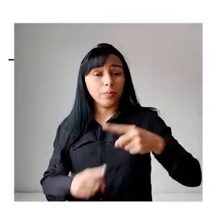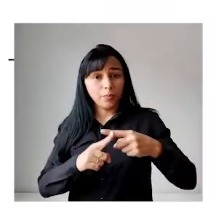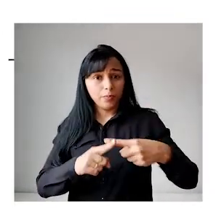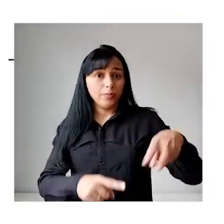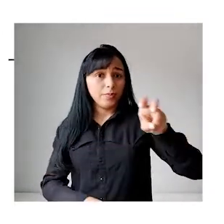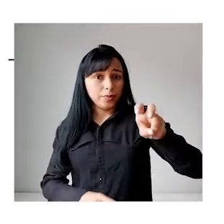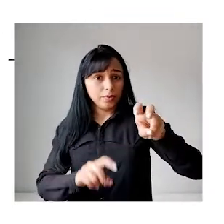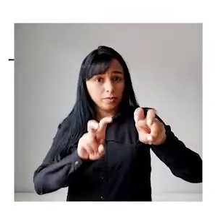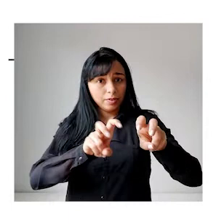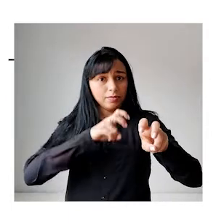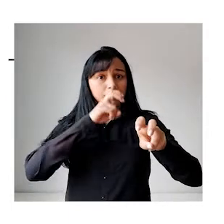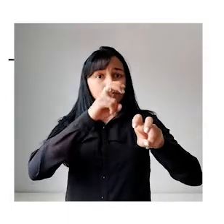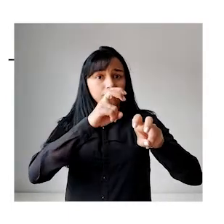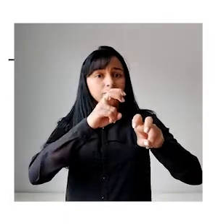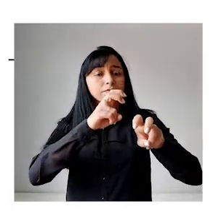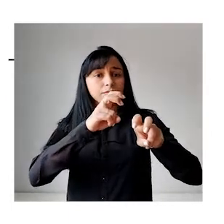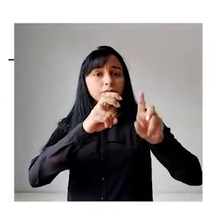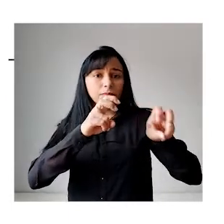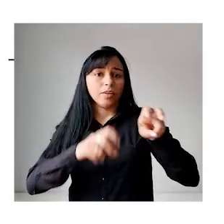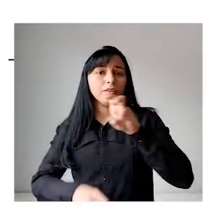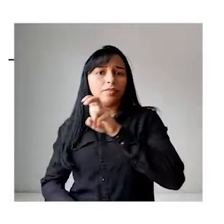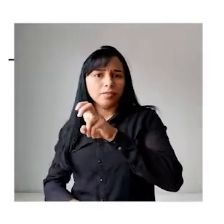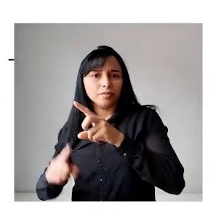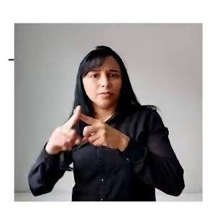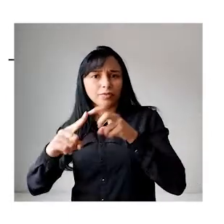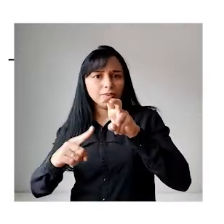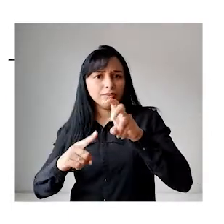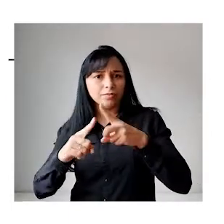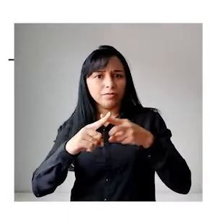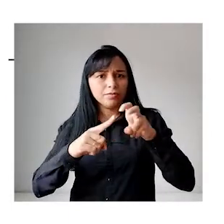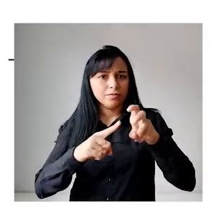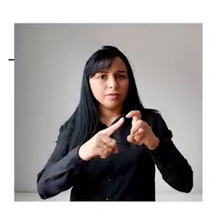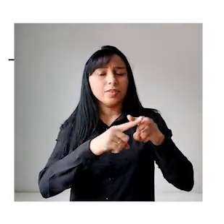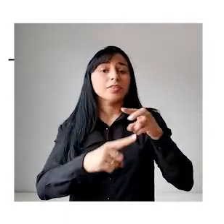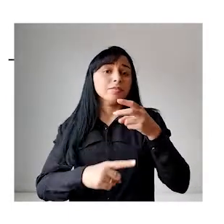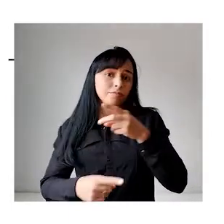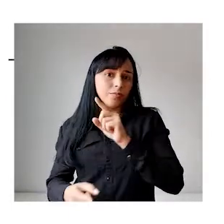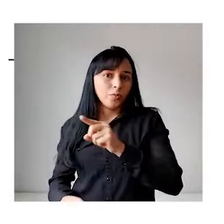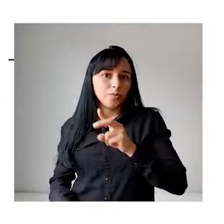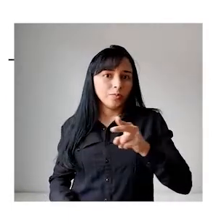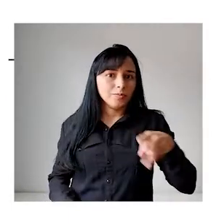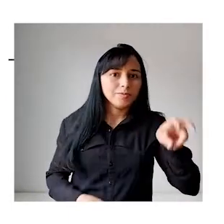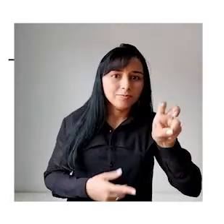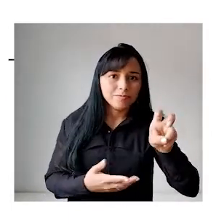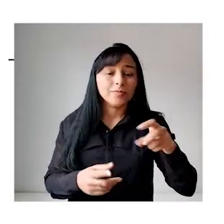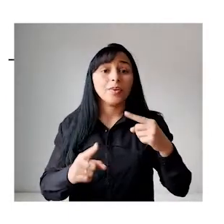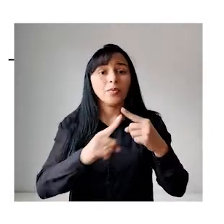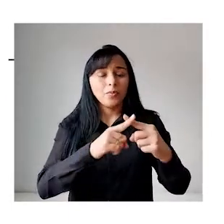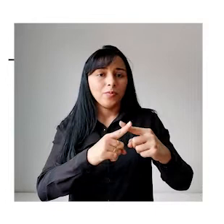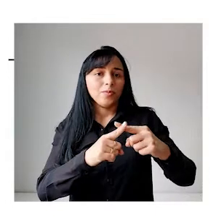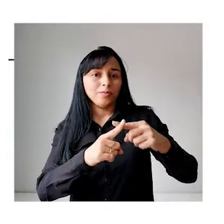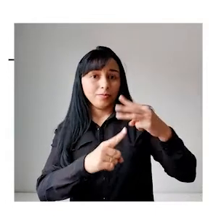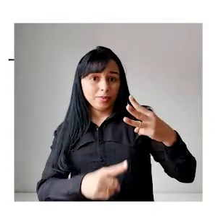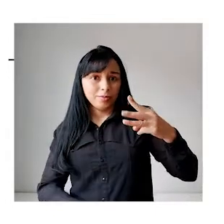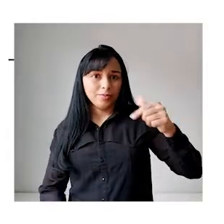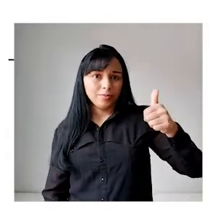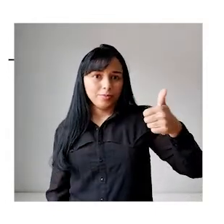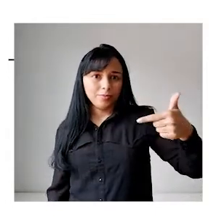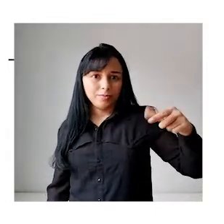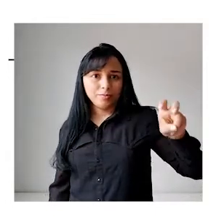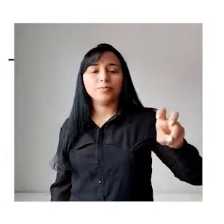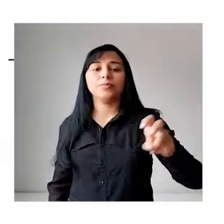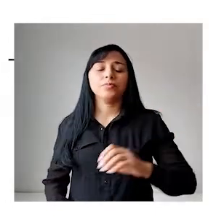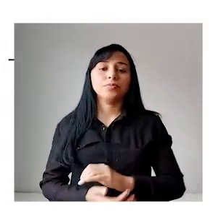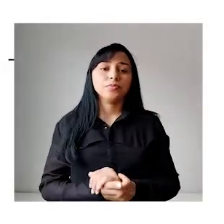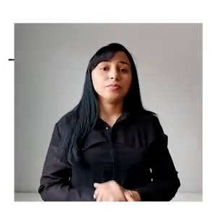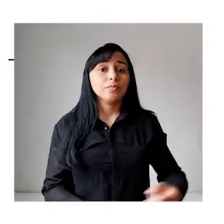quinta, a gente viu que vai resultar em 3.125. Outro exemplo, raiz quinta